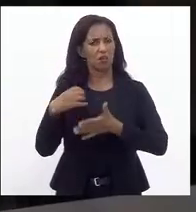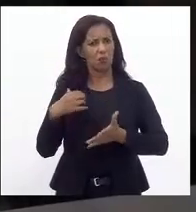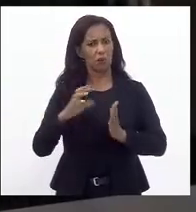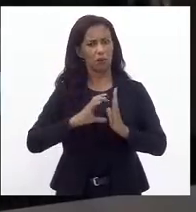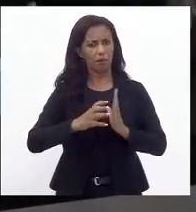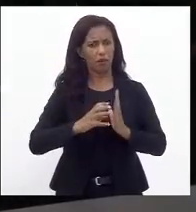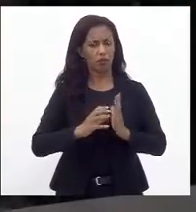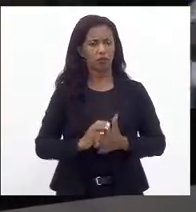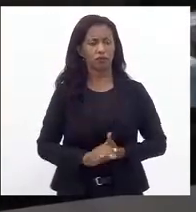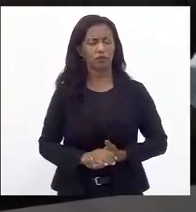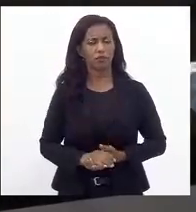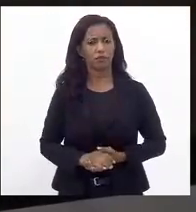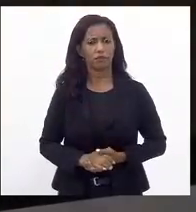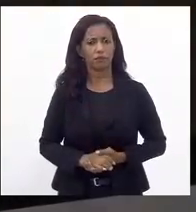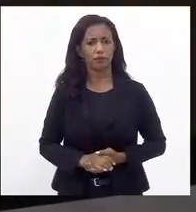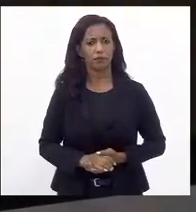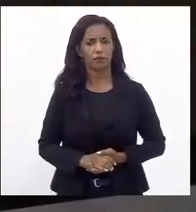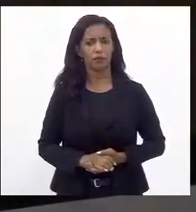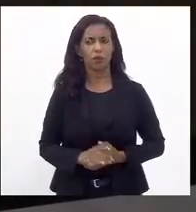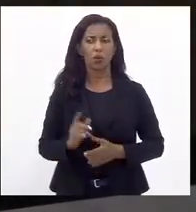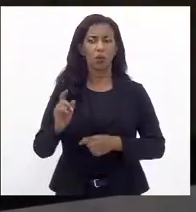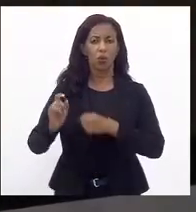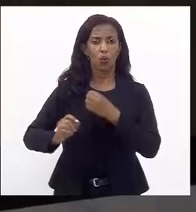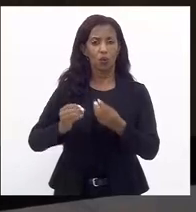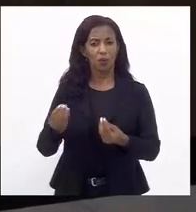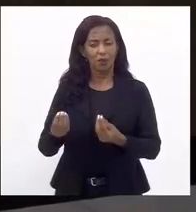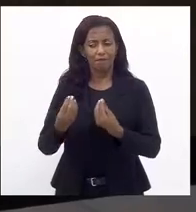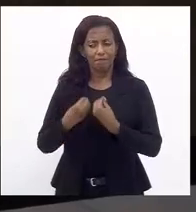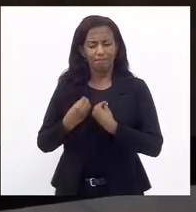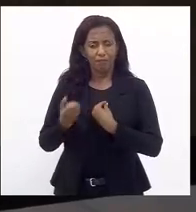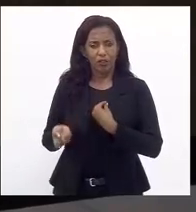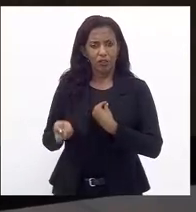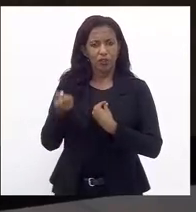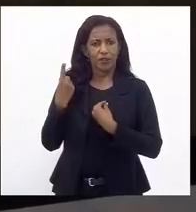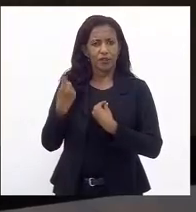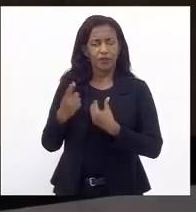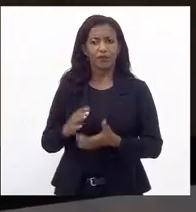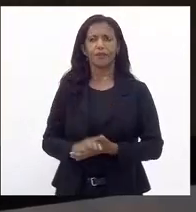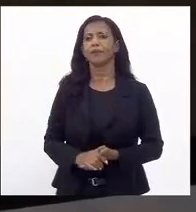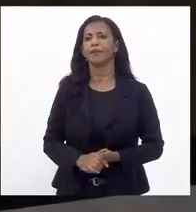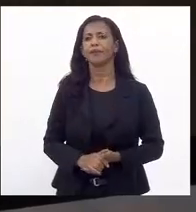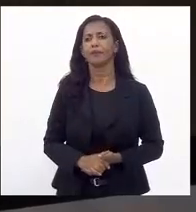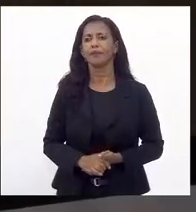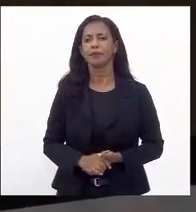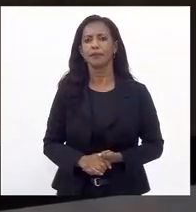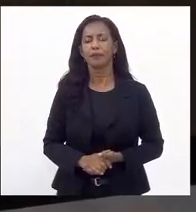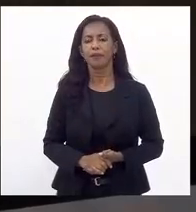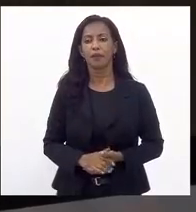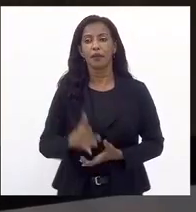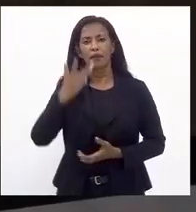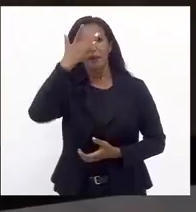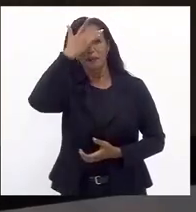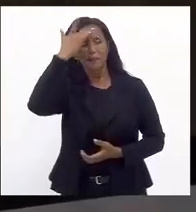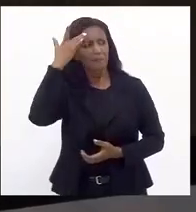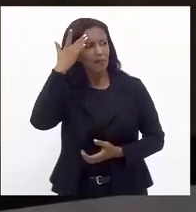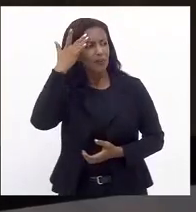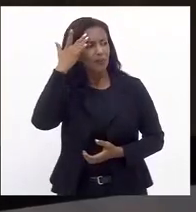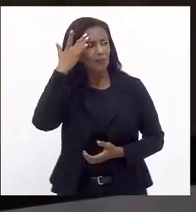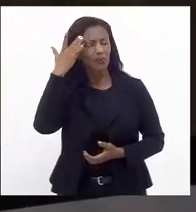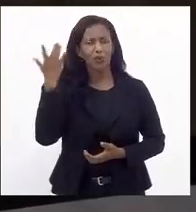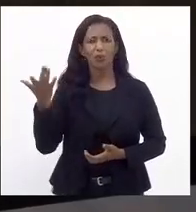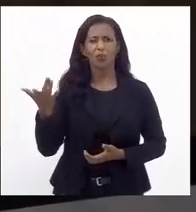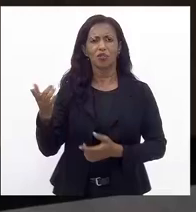partido é o que me causa uma certa estreia seu presidente é que pessoas excluídas